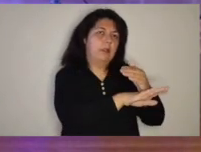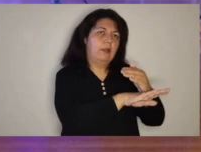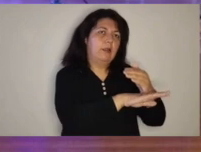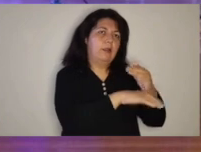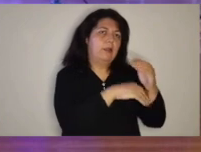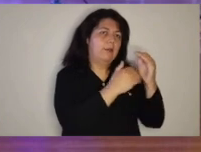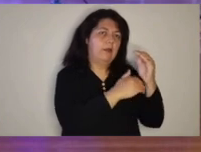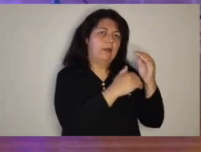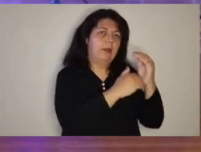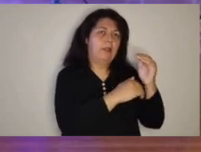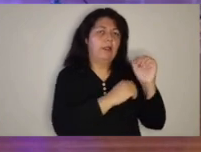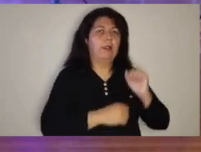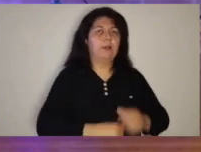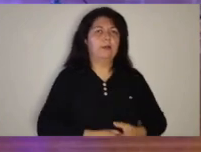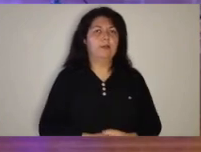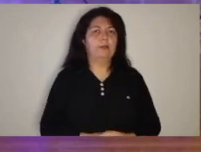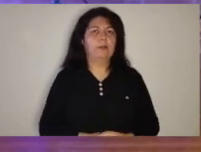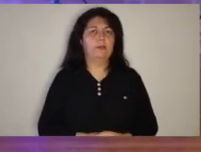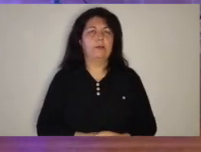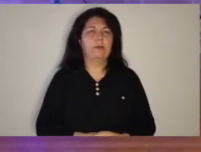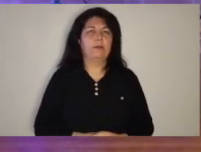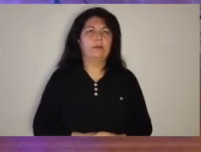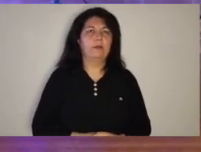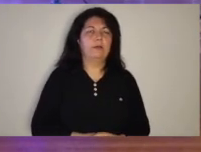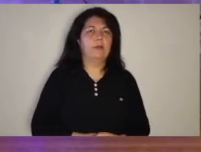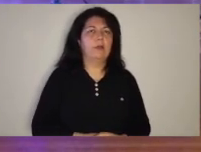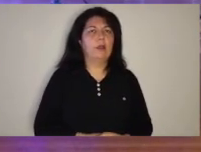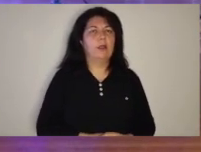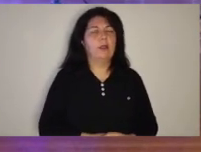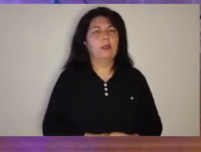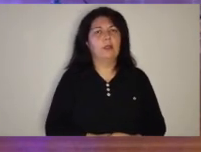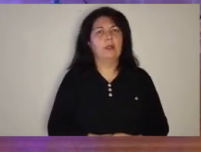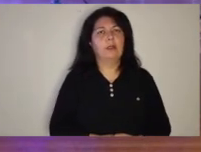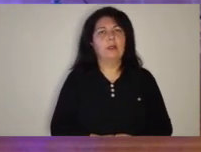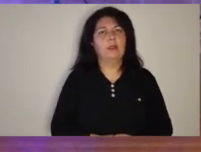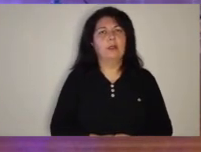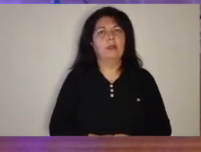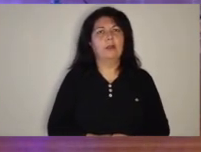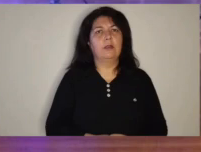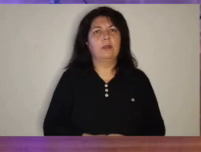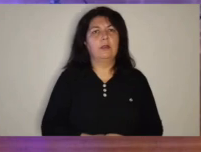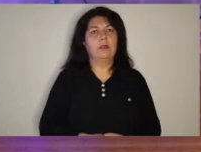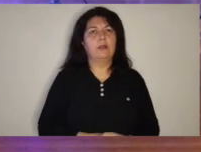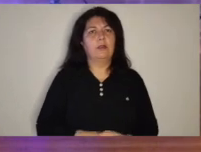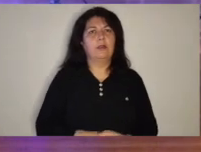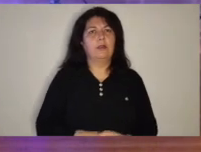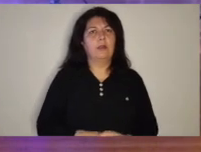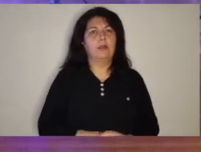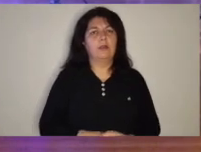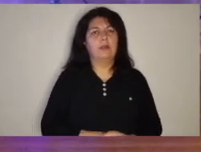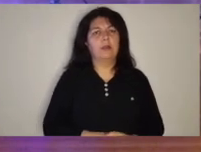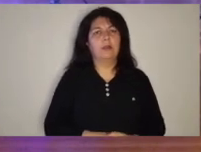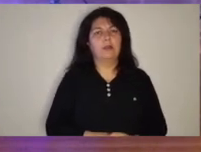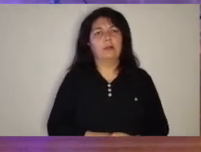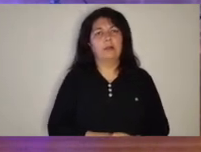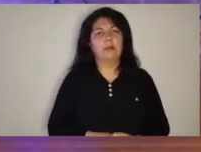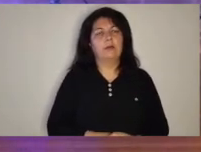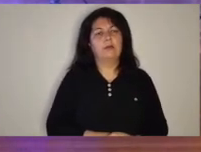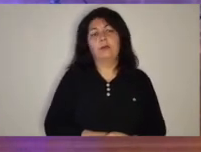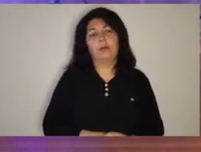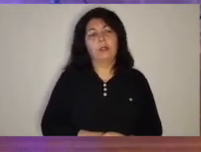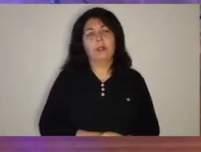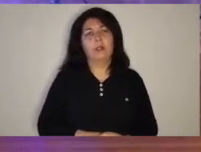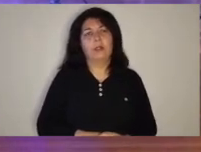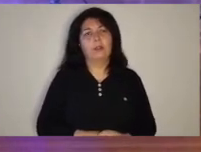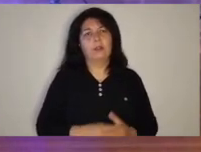ao Senhor. Então, irmãos, a arca do Senhor voltou. E ficou na casa de quem,